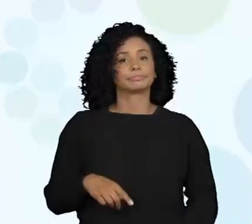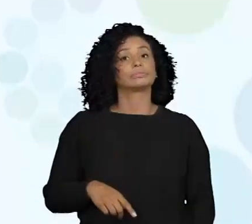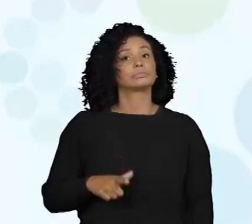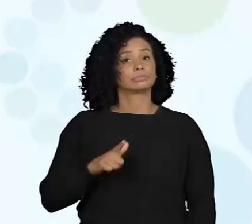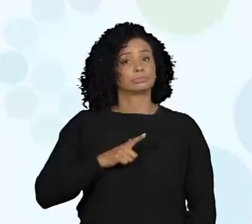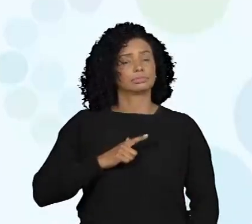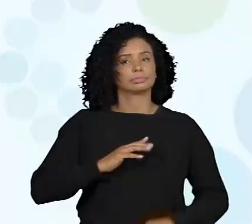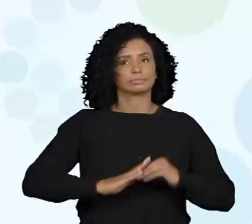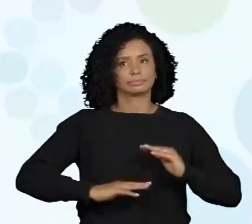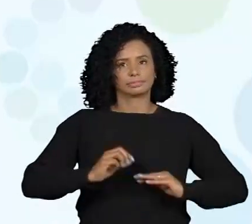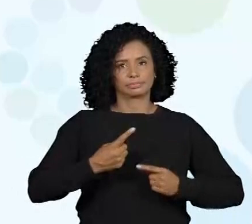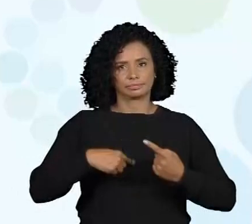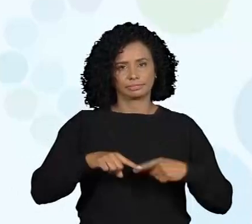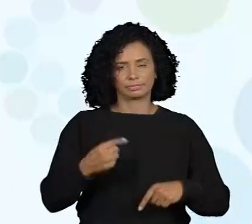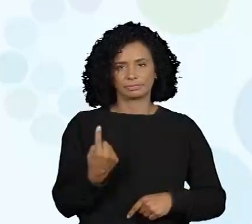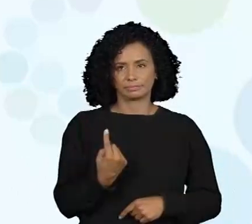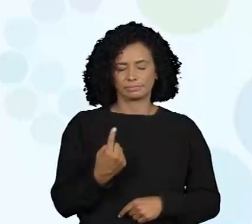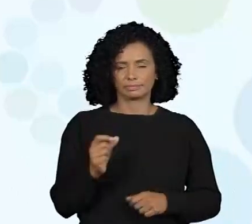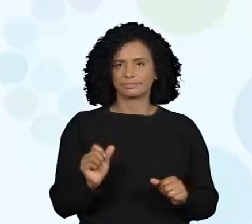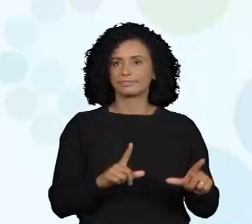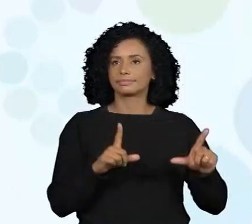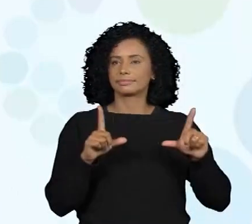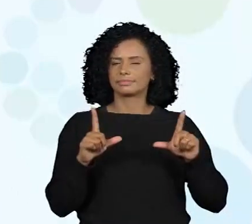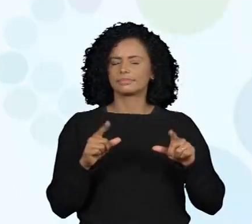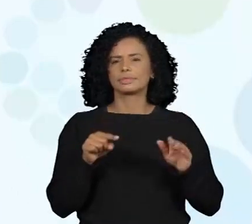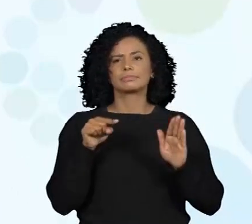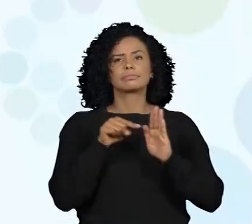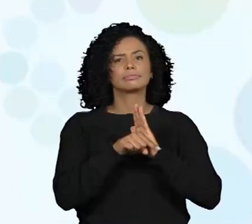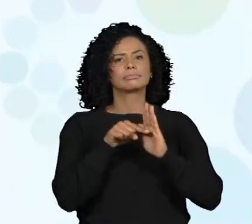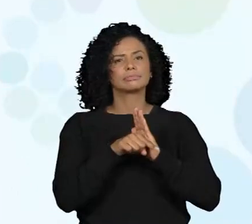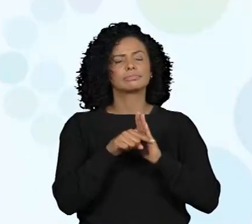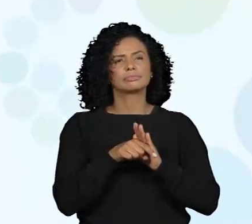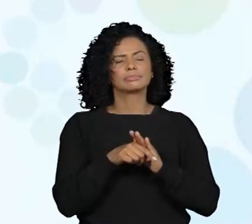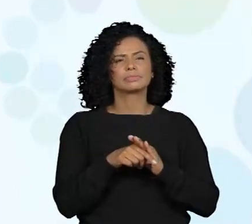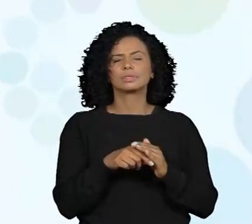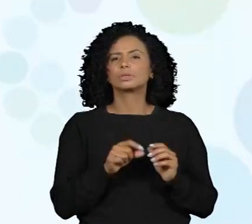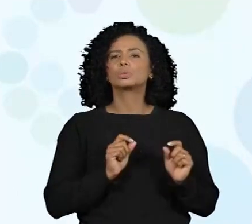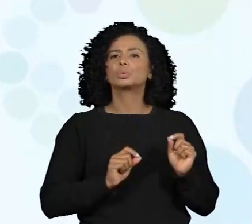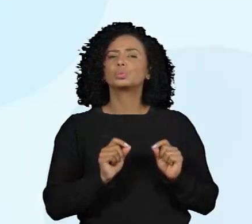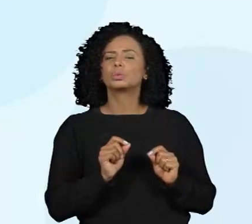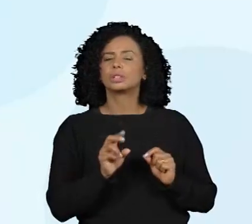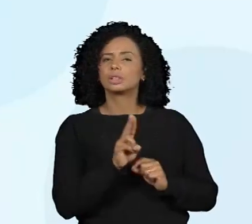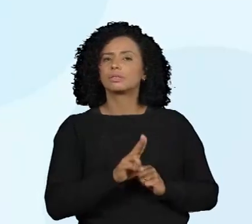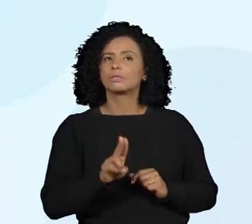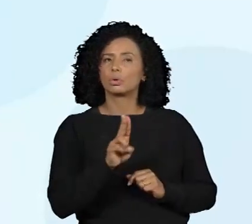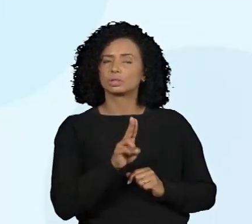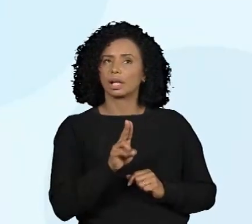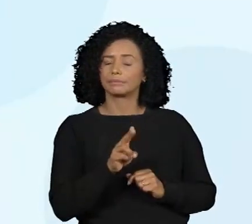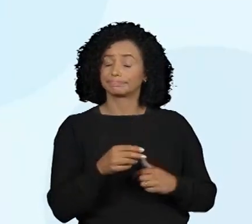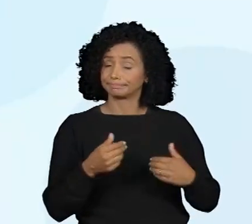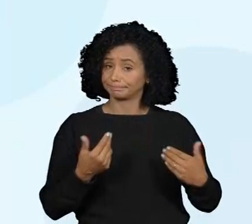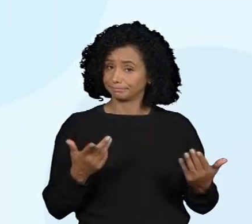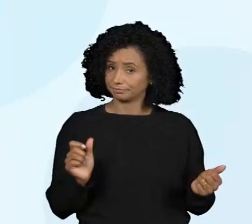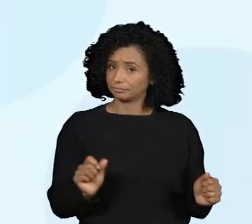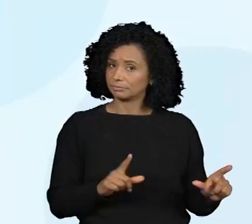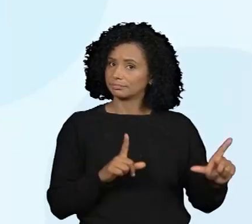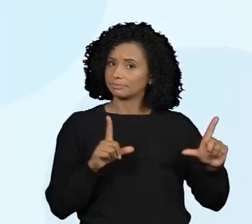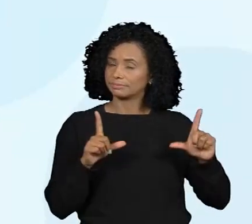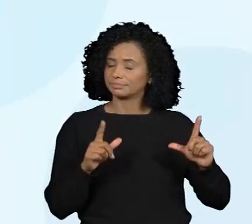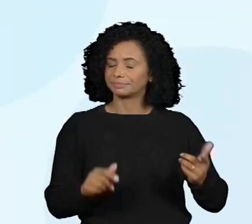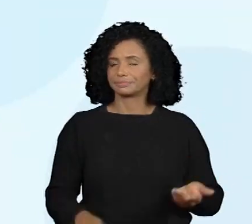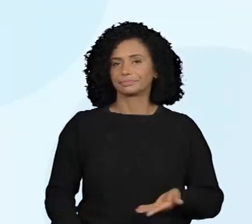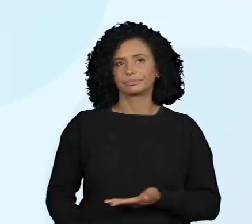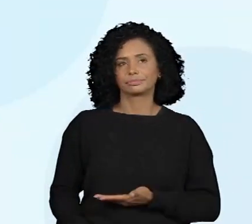no primeiro slide e quais elementos que a gente vai trabalhar tá aqui que eu fiz o slide